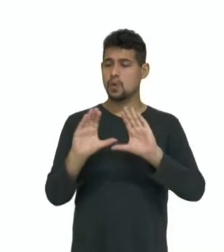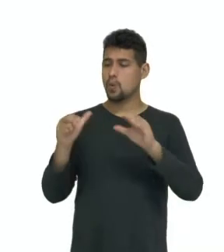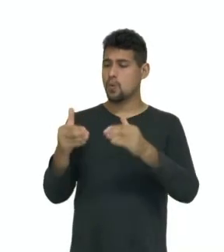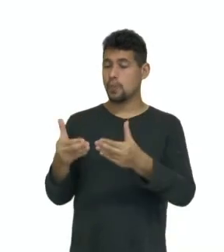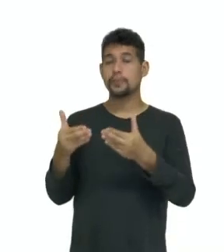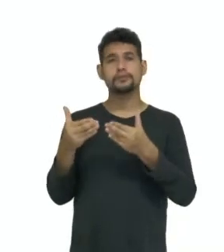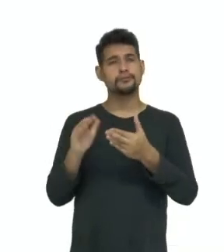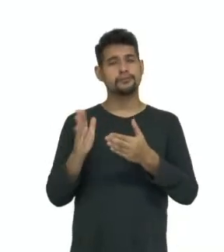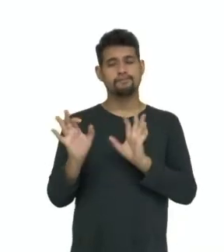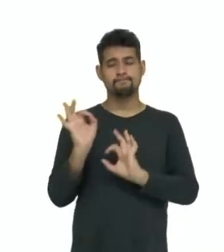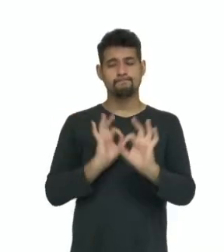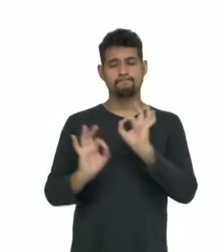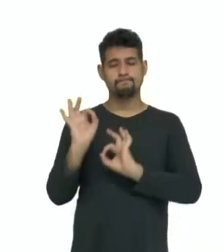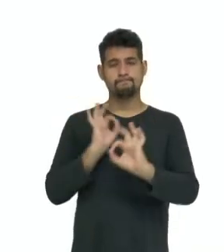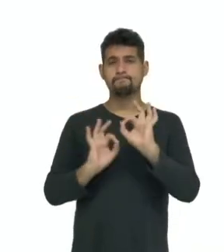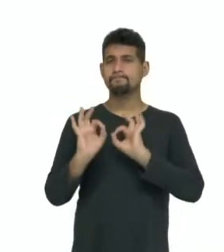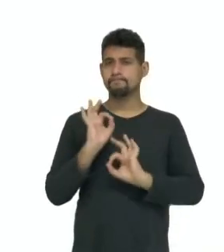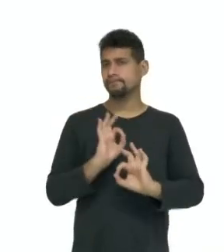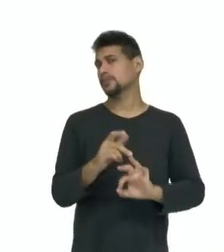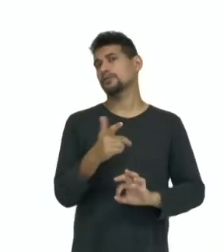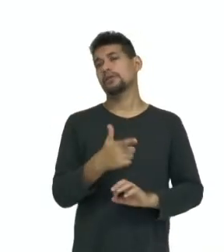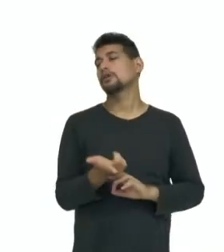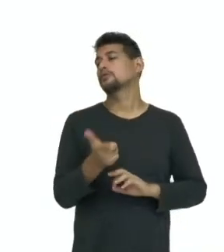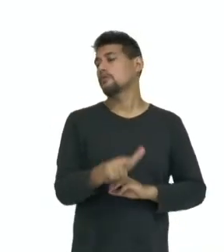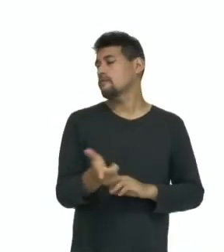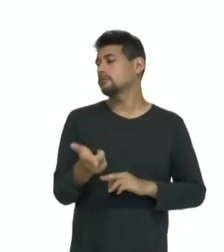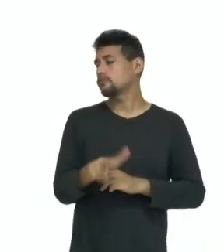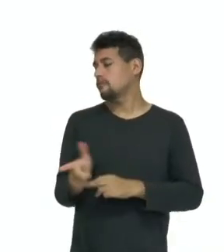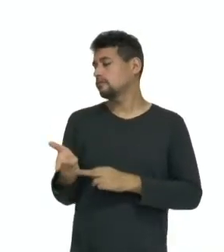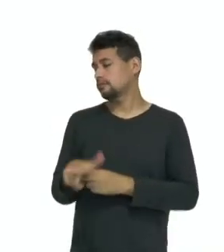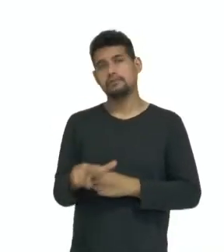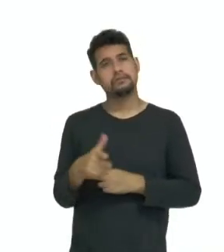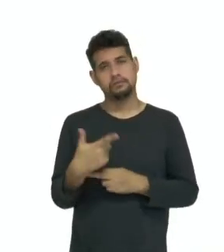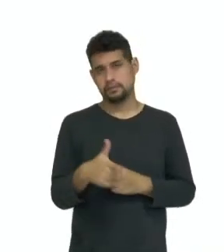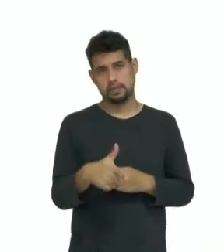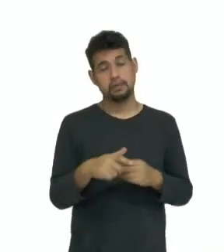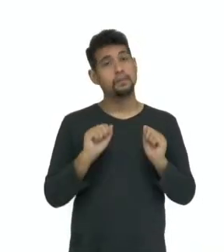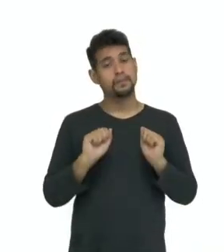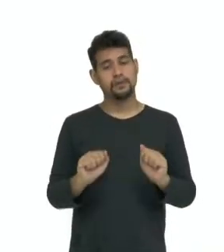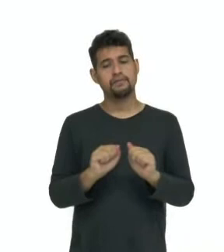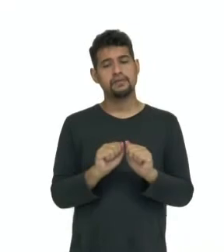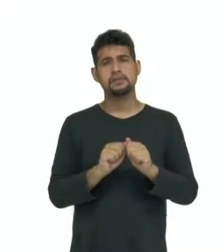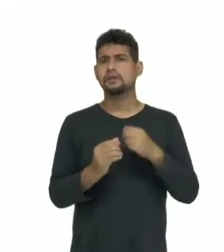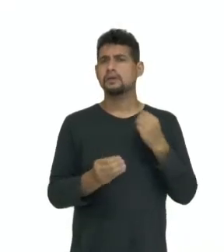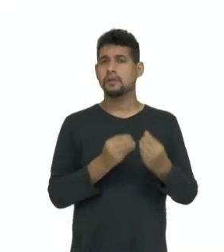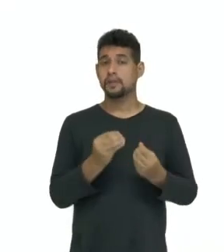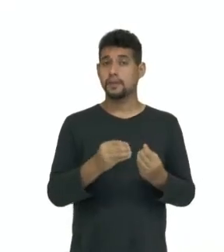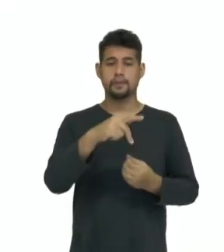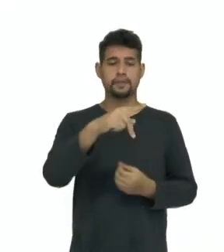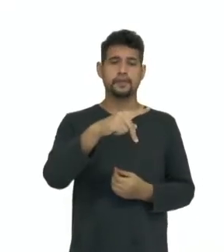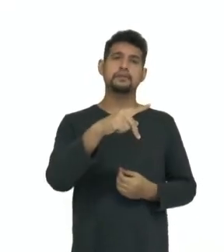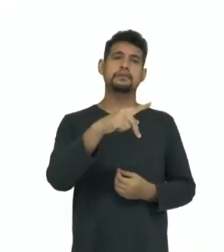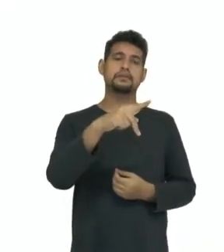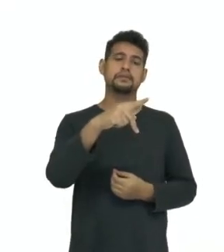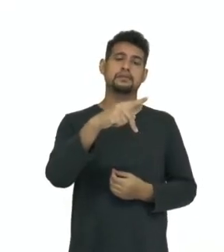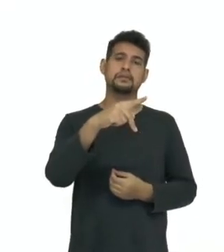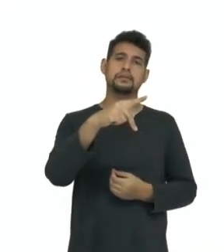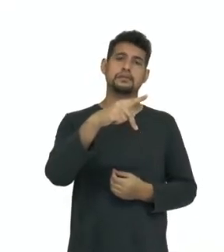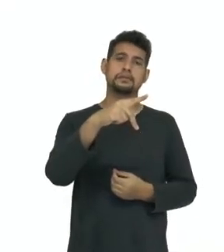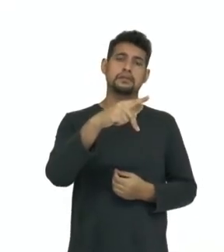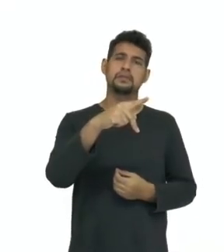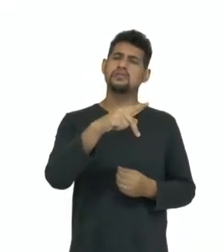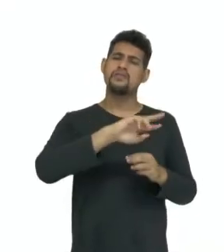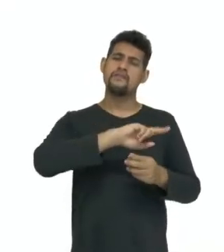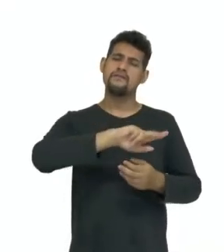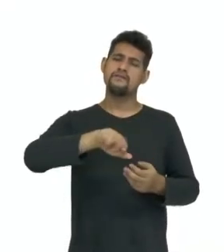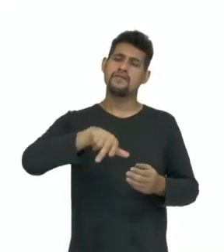agrupamentos ordenados sem repetição de elementos, que se podem formar por P dos N